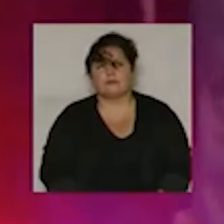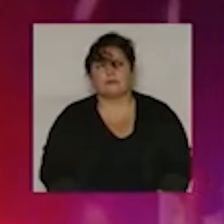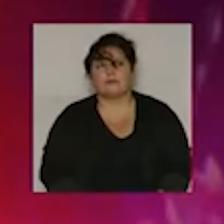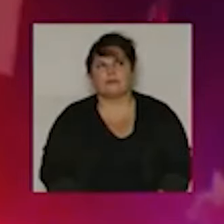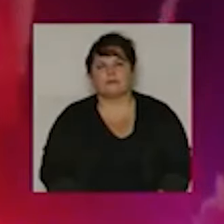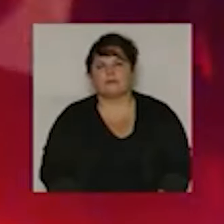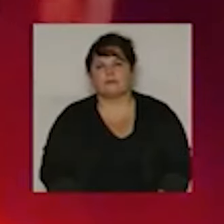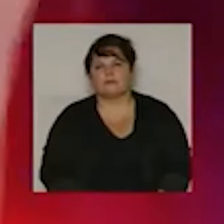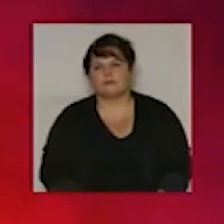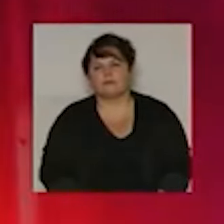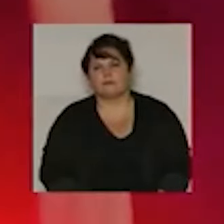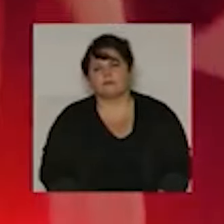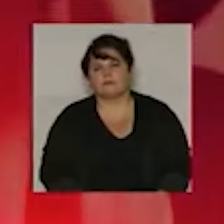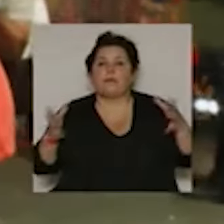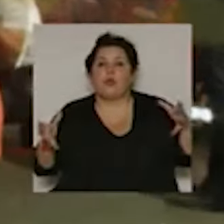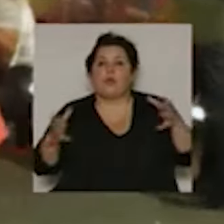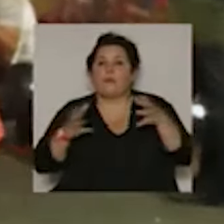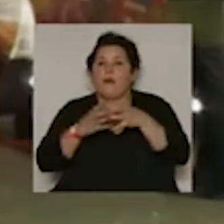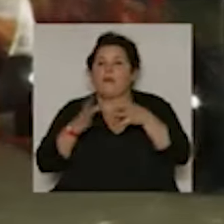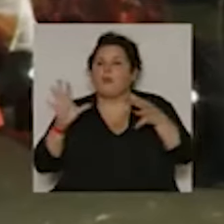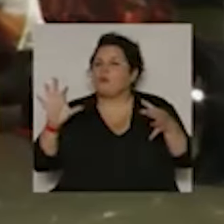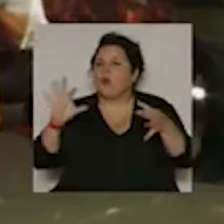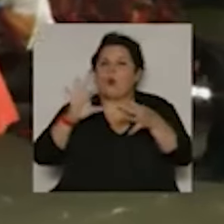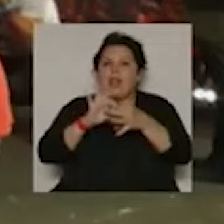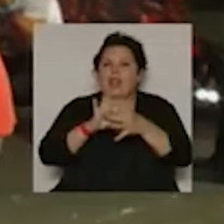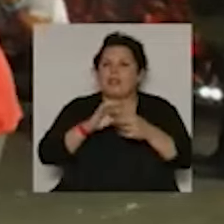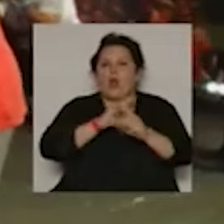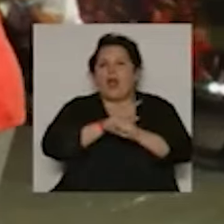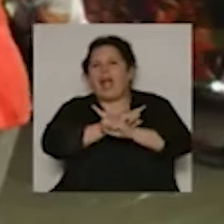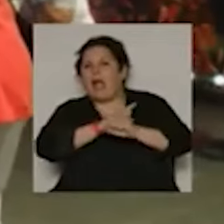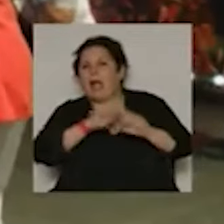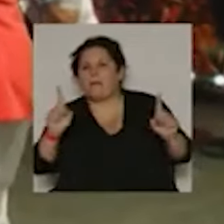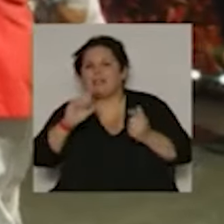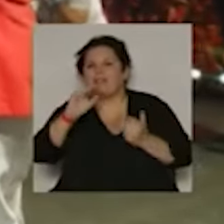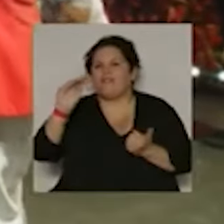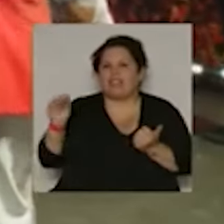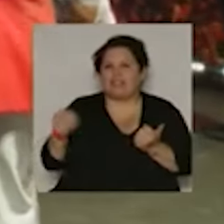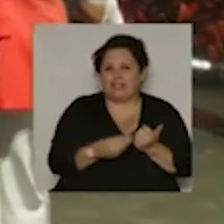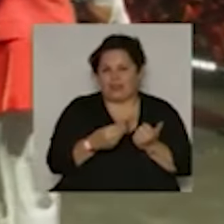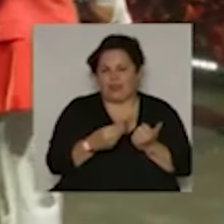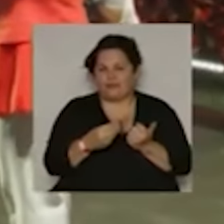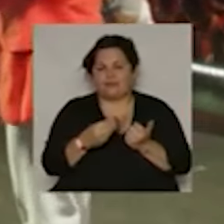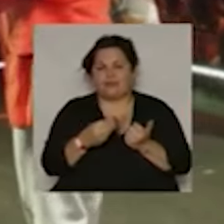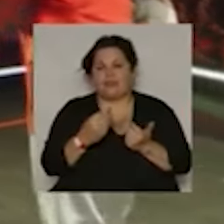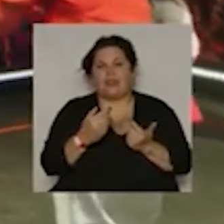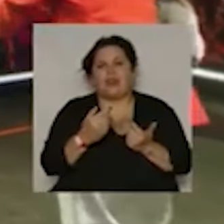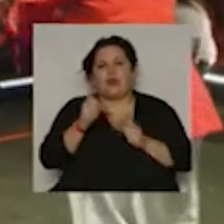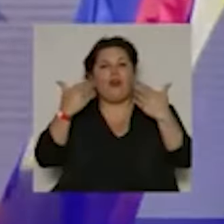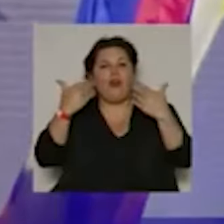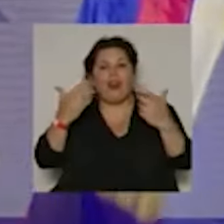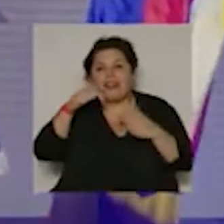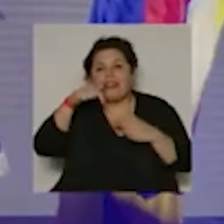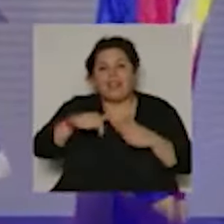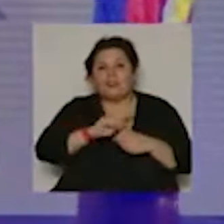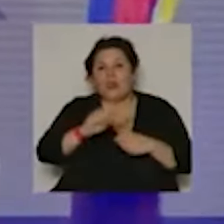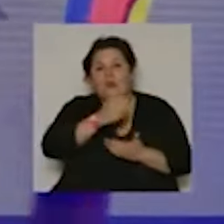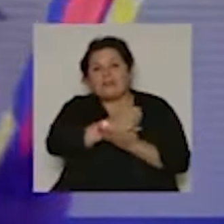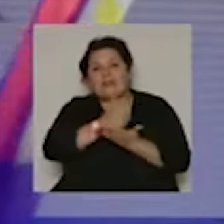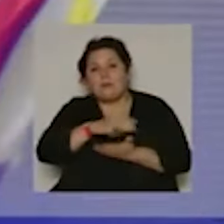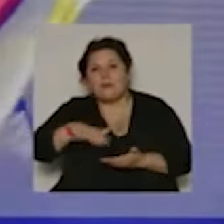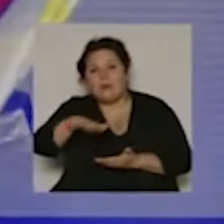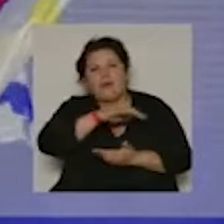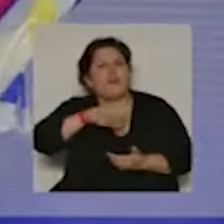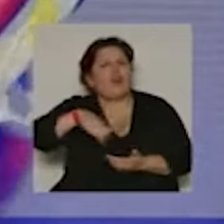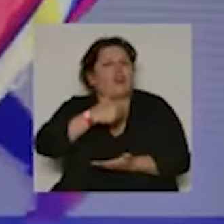governista de centro direita Álvaro Delgado em segundo turn nas eleiç a Vitória garante o retorno da esquerda ao poder após a